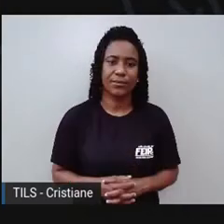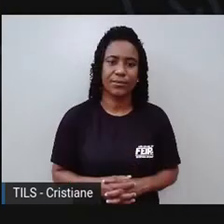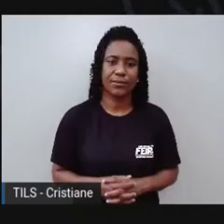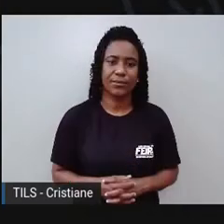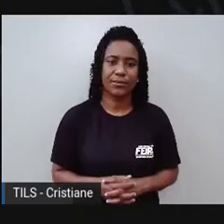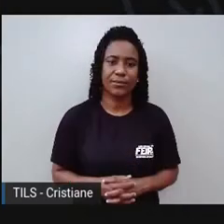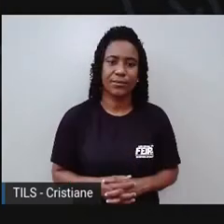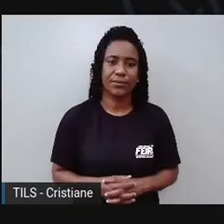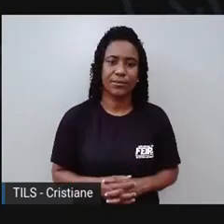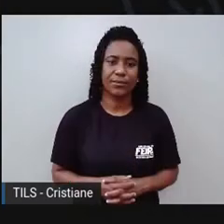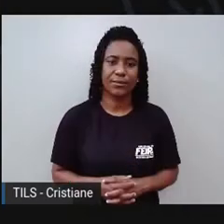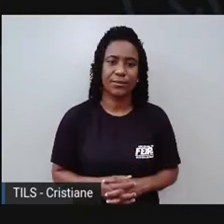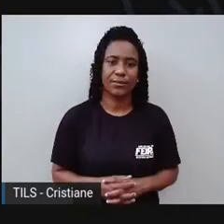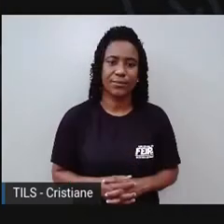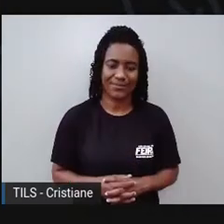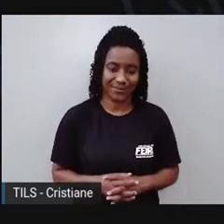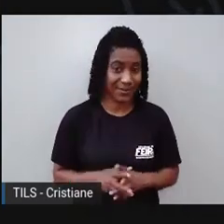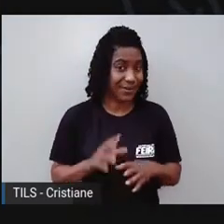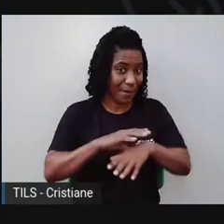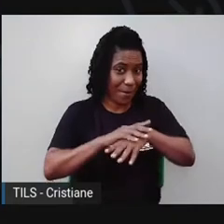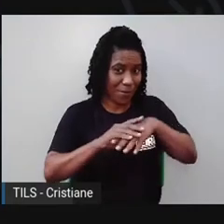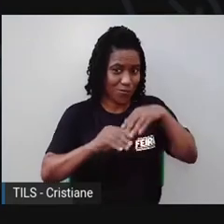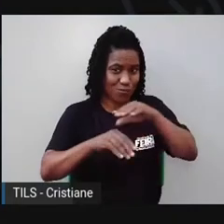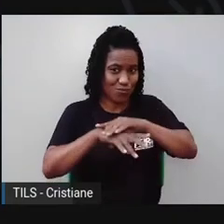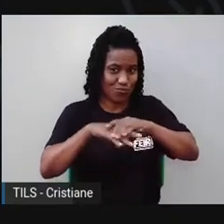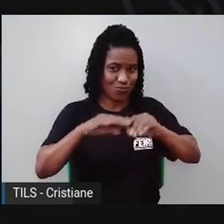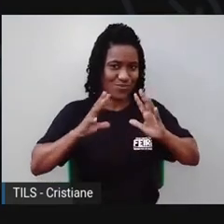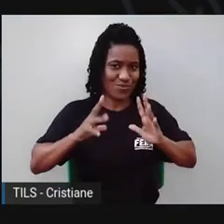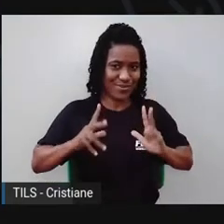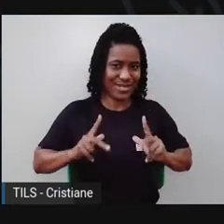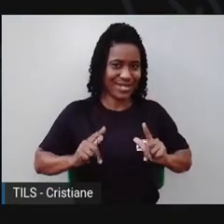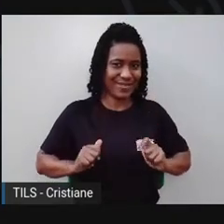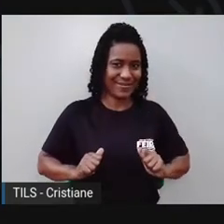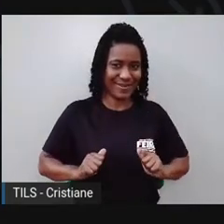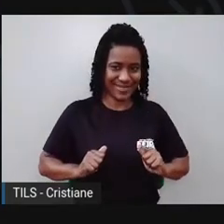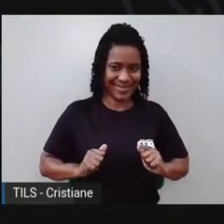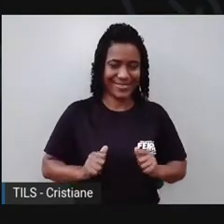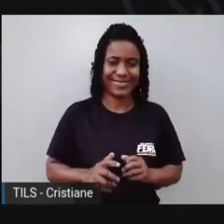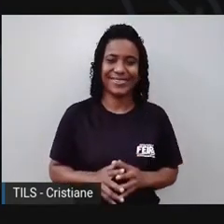Então, deixa eu limpar minha mão agora. Que agora já tá, ó,